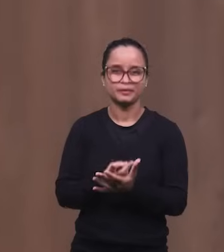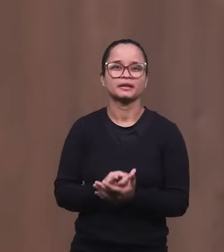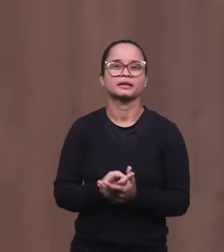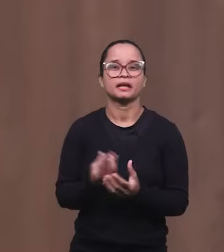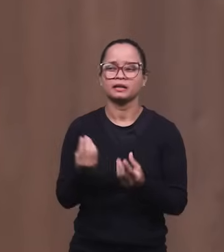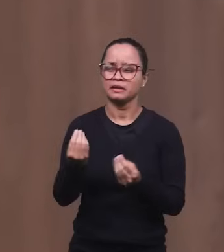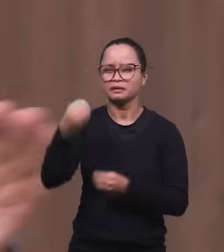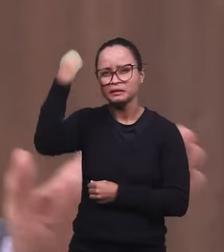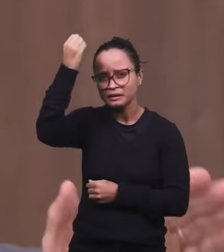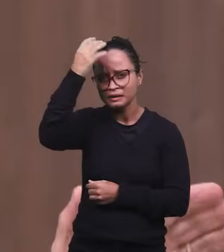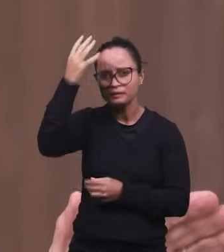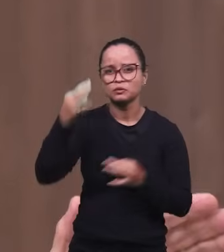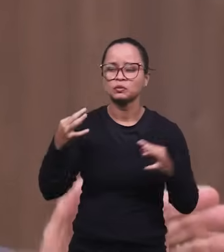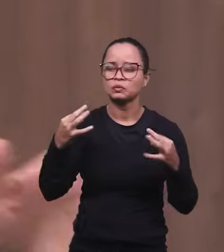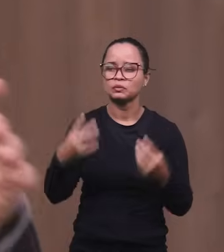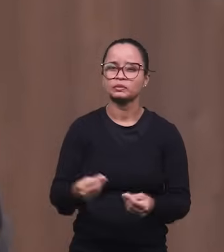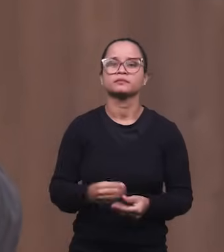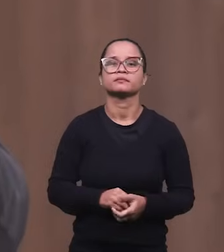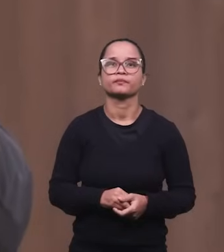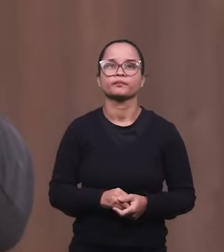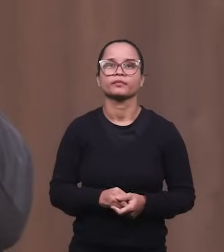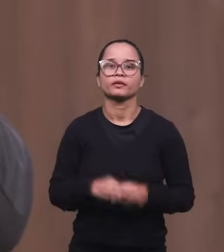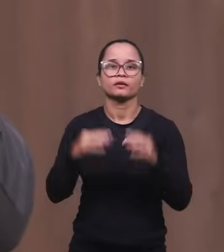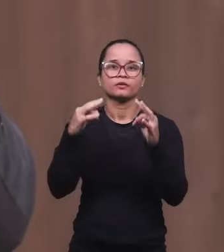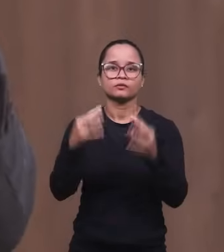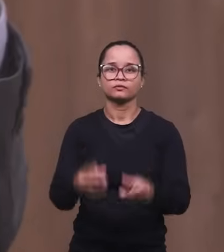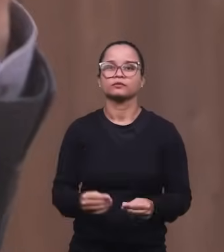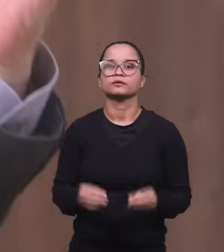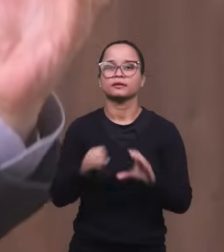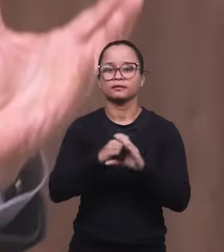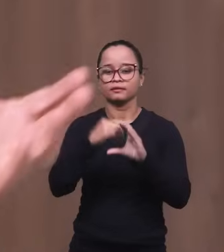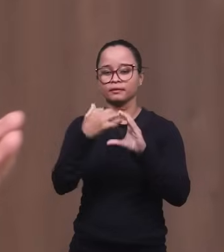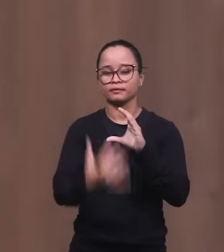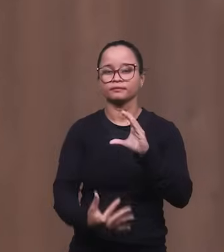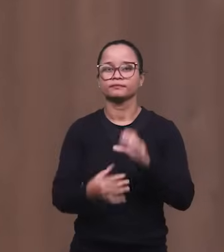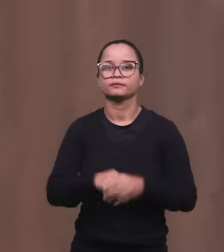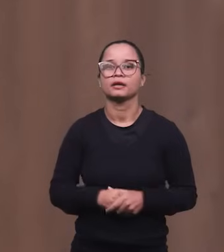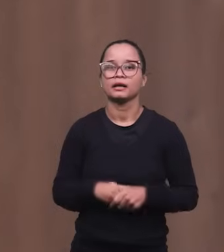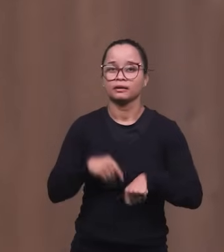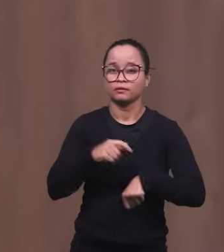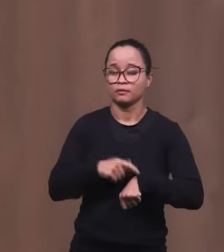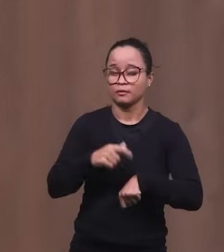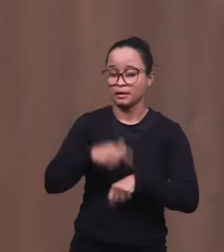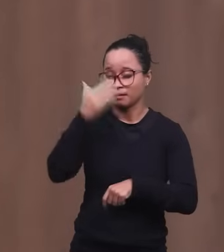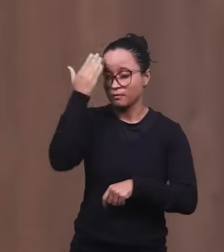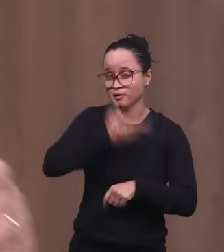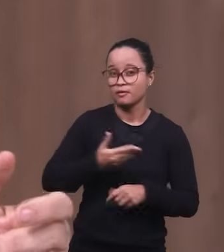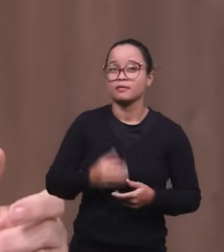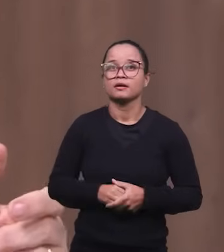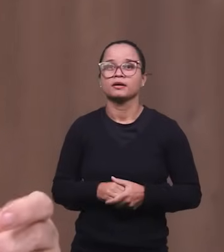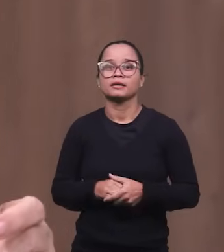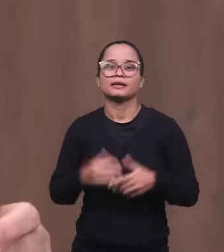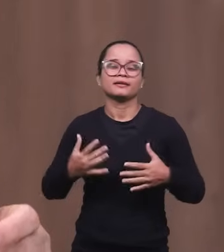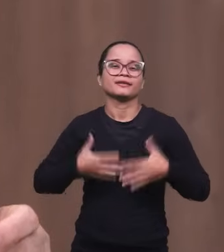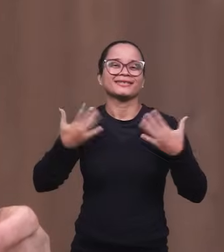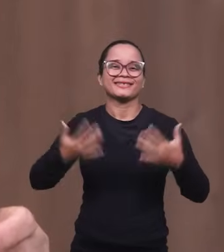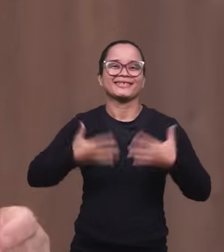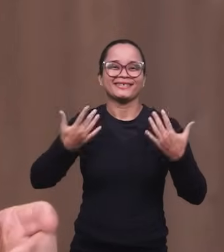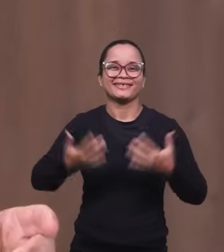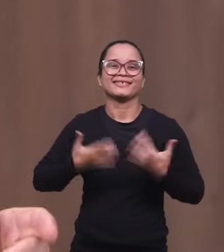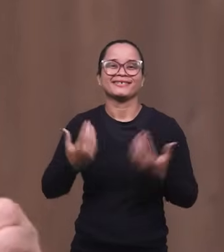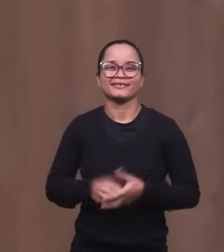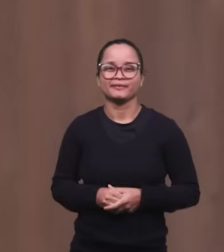Em tudo, dai graça, em tudo engloba todos os aspectos, na hora das provas, na hora